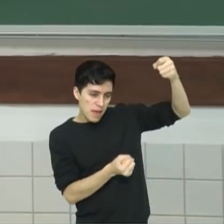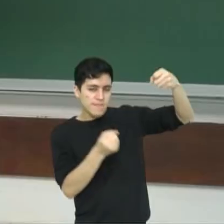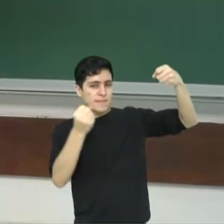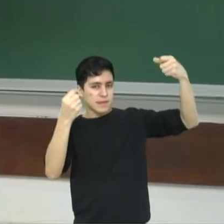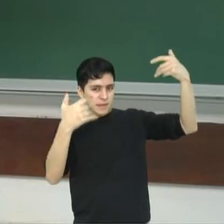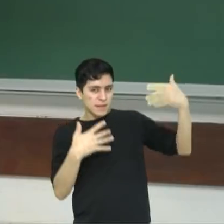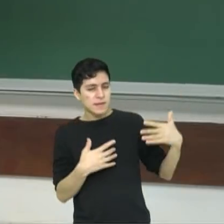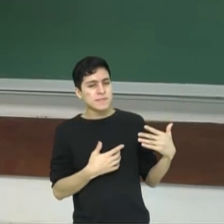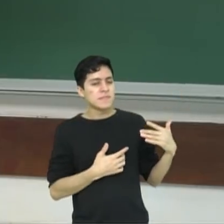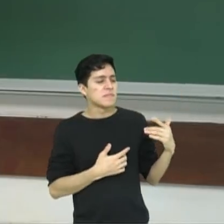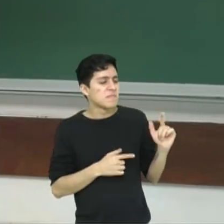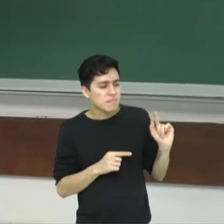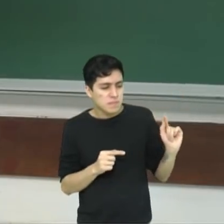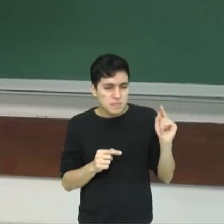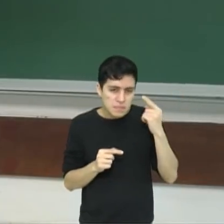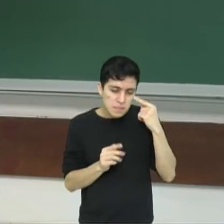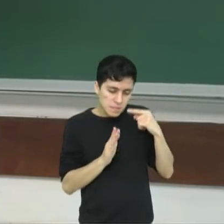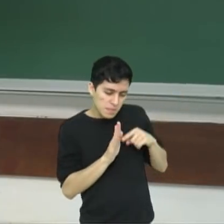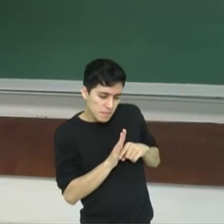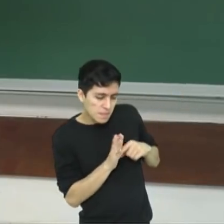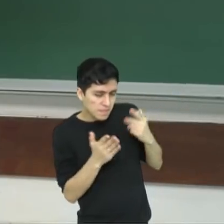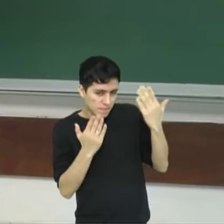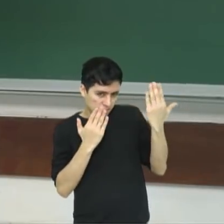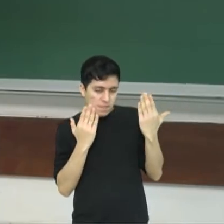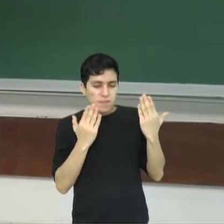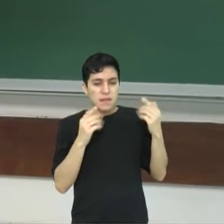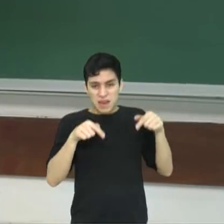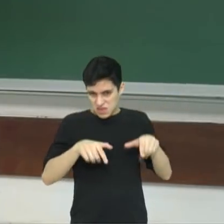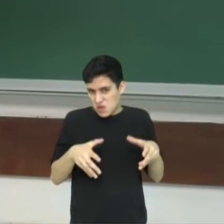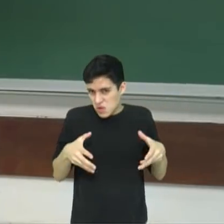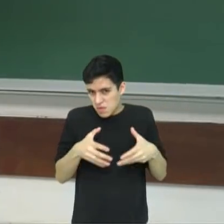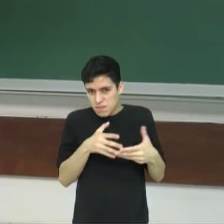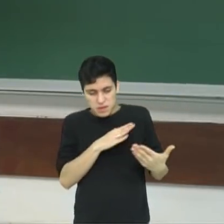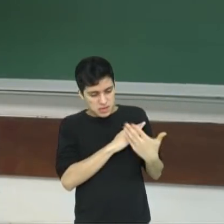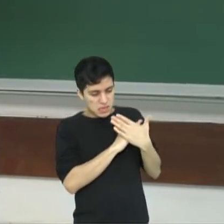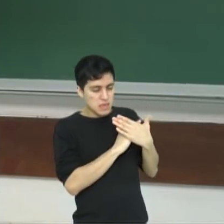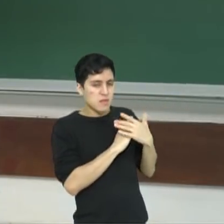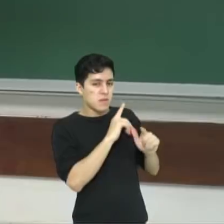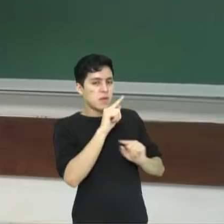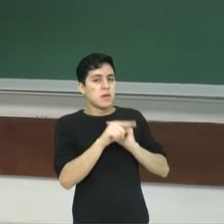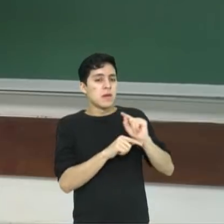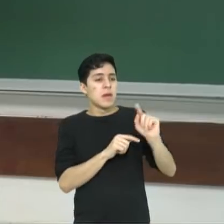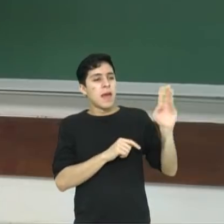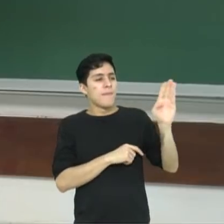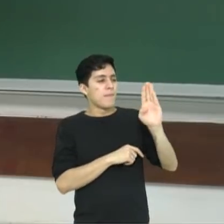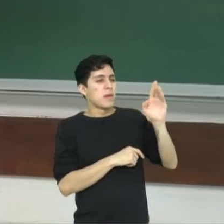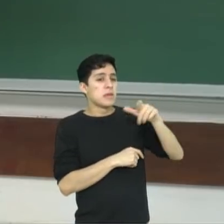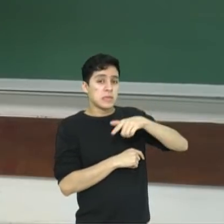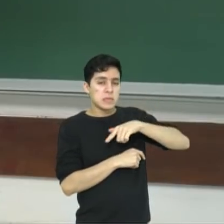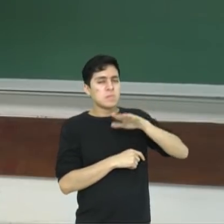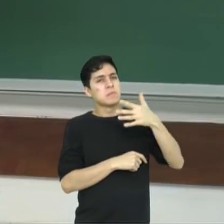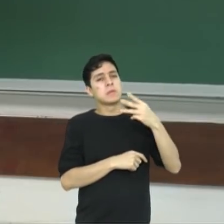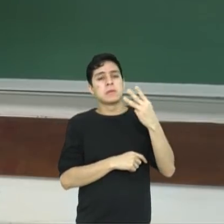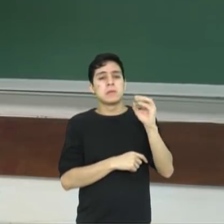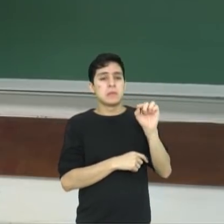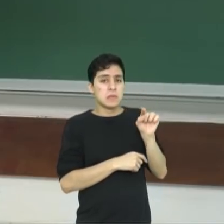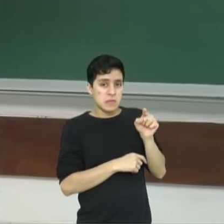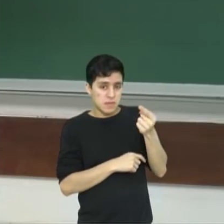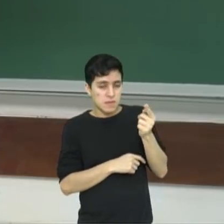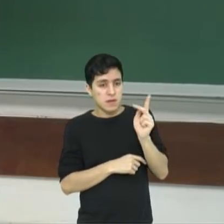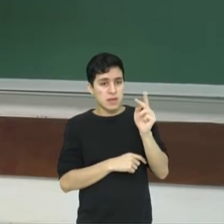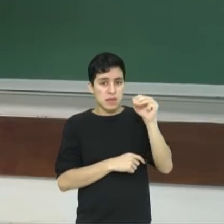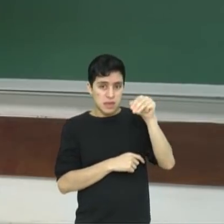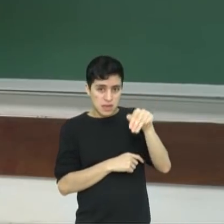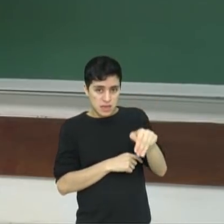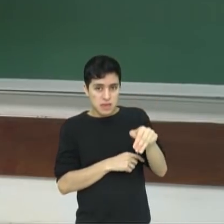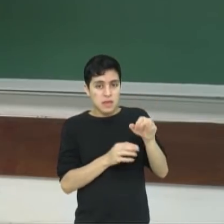tinha lá um estudo dizendo, estatística até, a galera me ajudou aqui, dizendo que a Bélgica tinha 30 mil